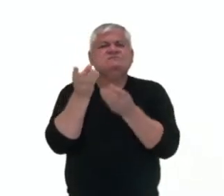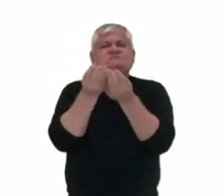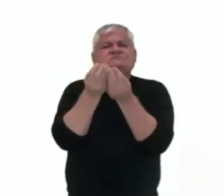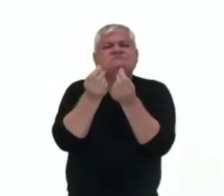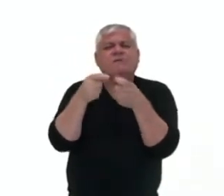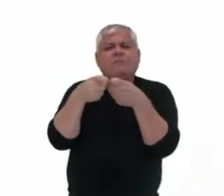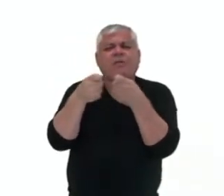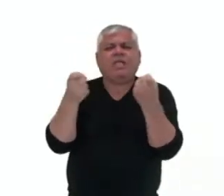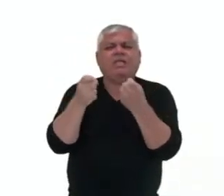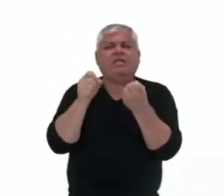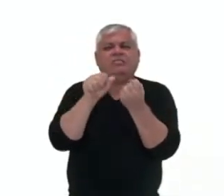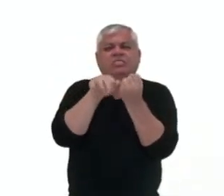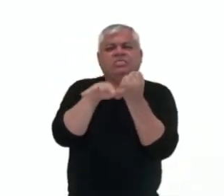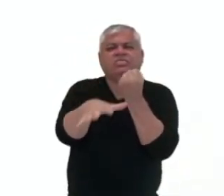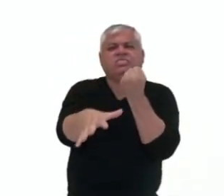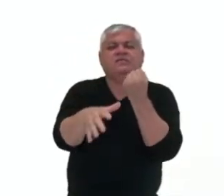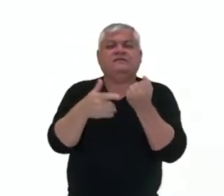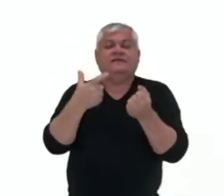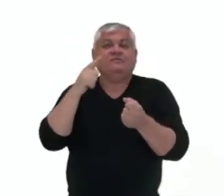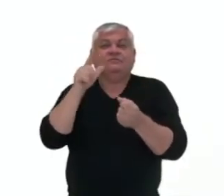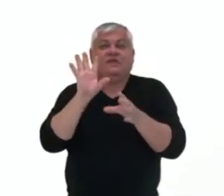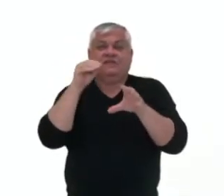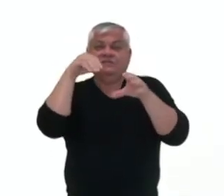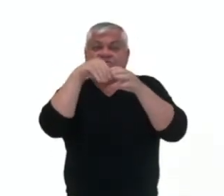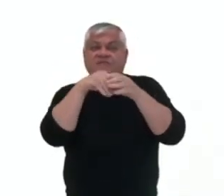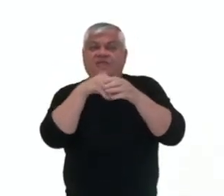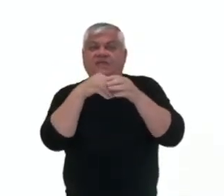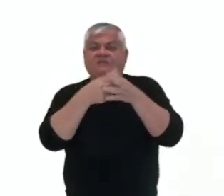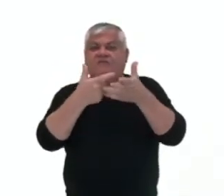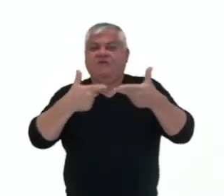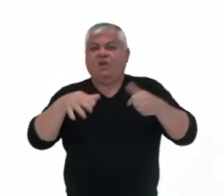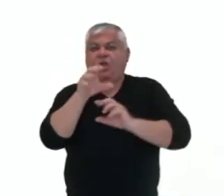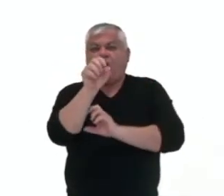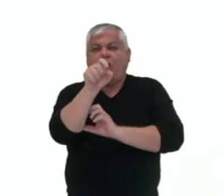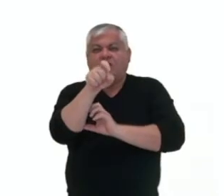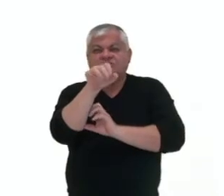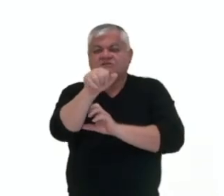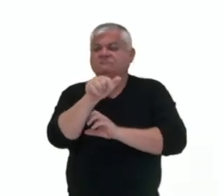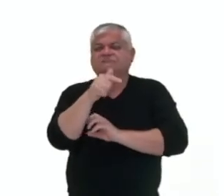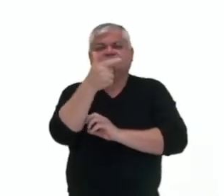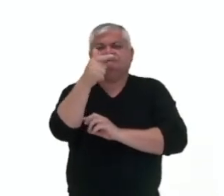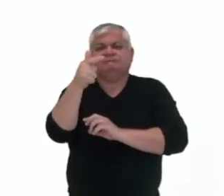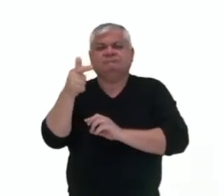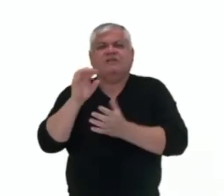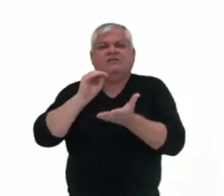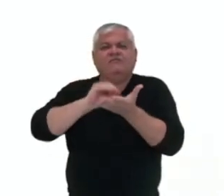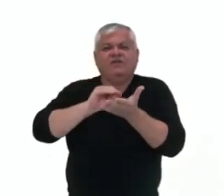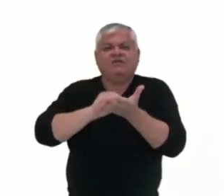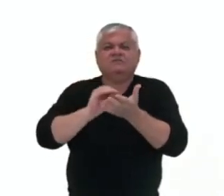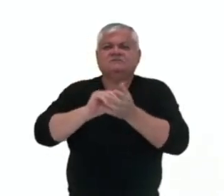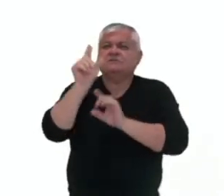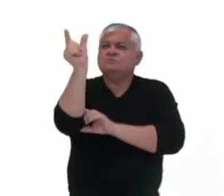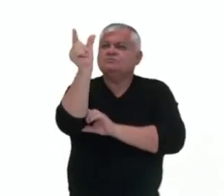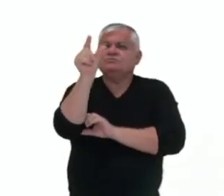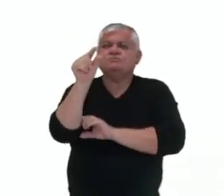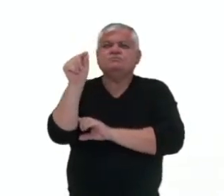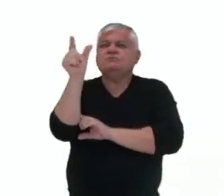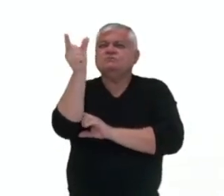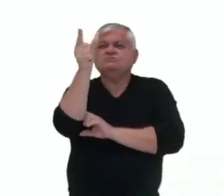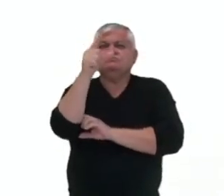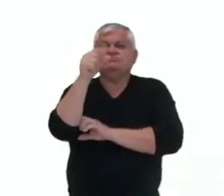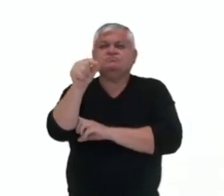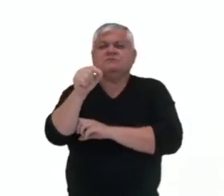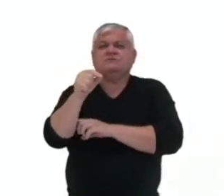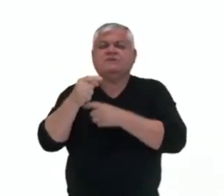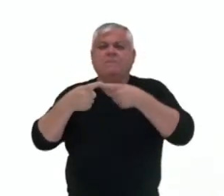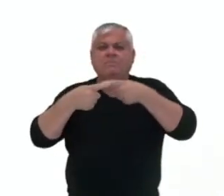se romper, né? Ela não carrega uma grande quantidade de oxigênio e ela também pode, por ela ter essa forma de foice, ela pode